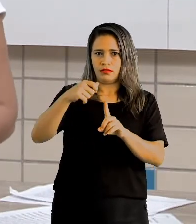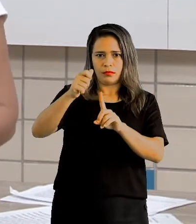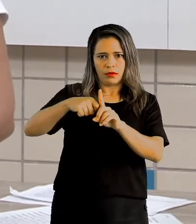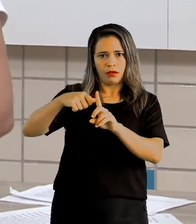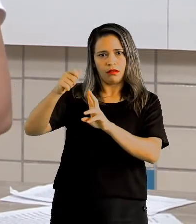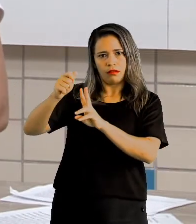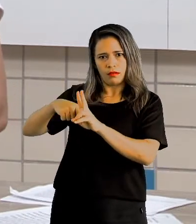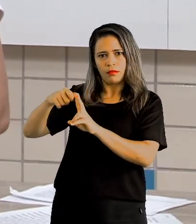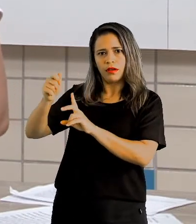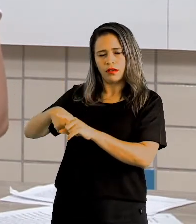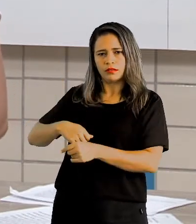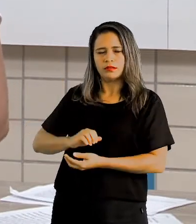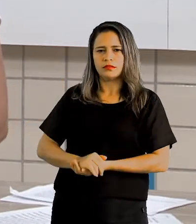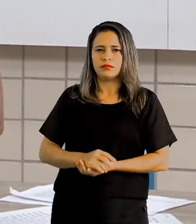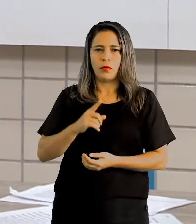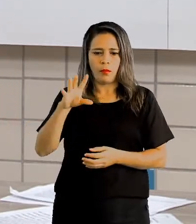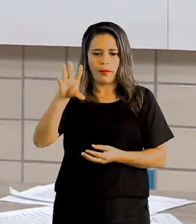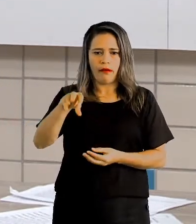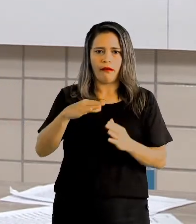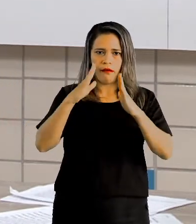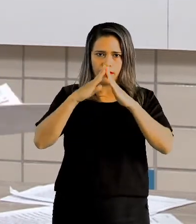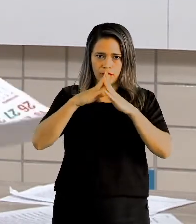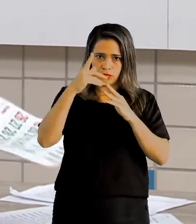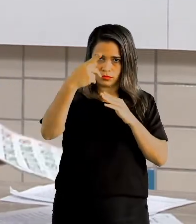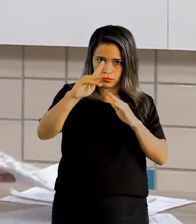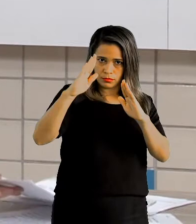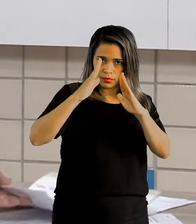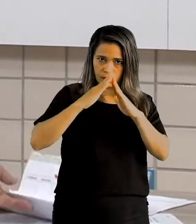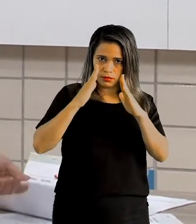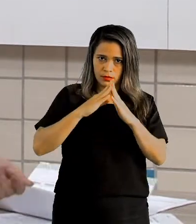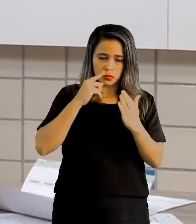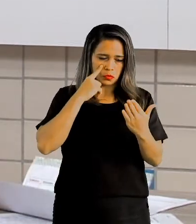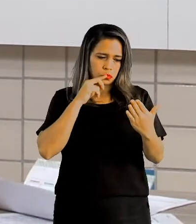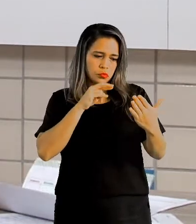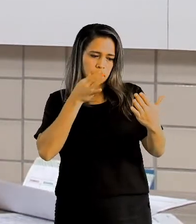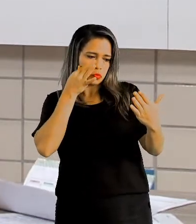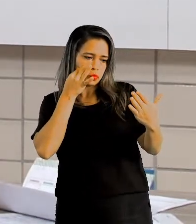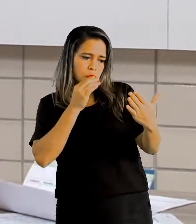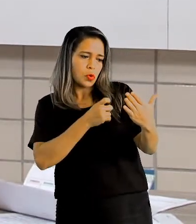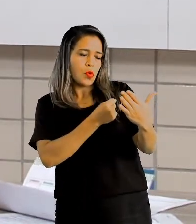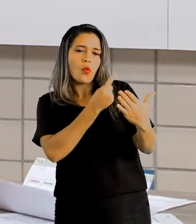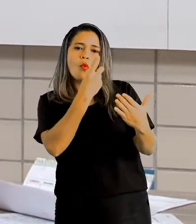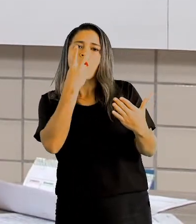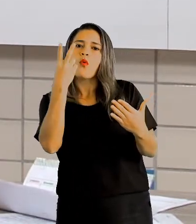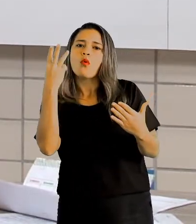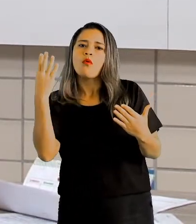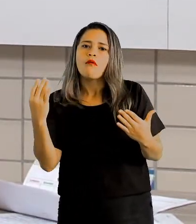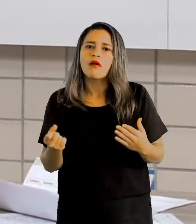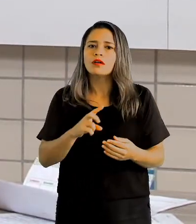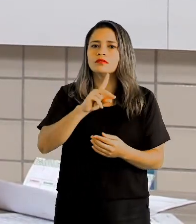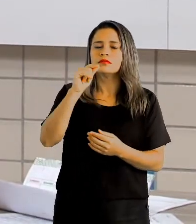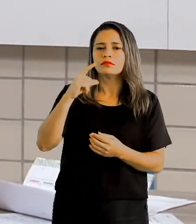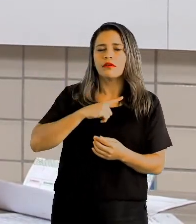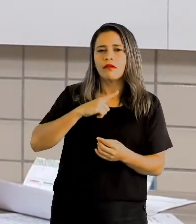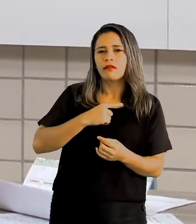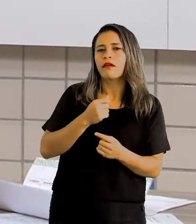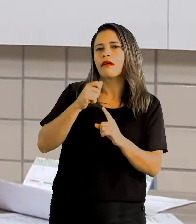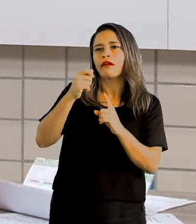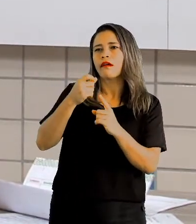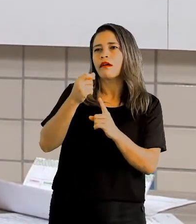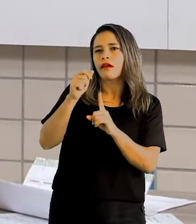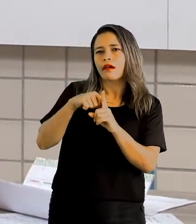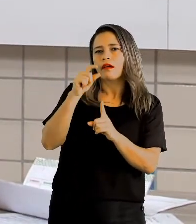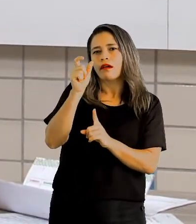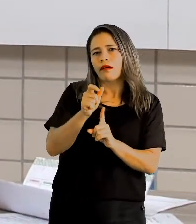em casa pegar um calendário, observar quantos dias tem cada mês,